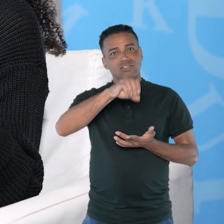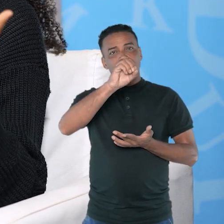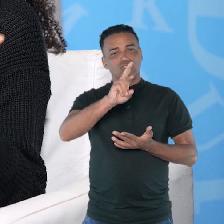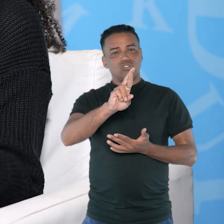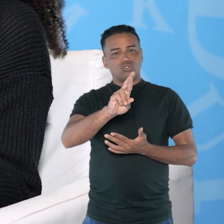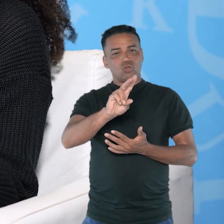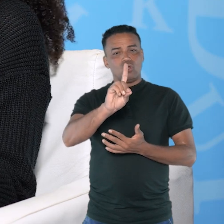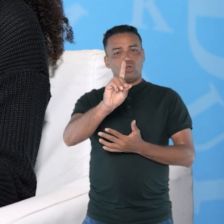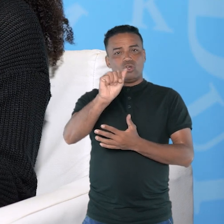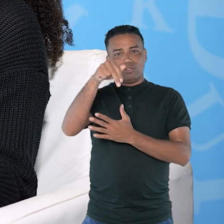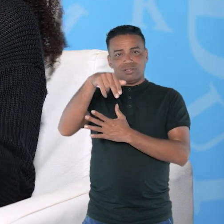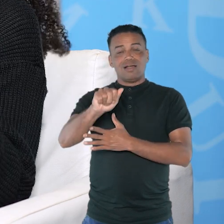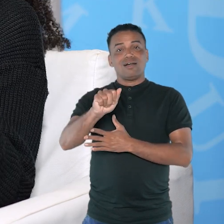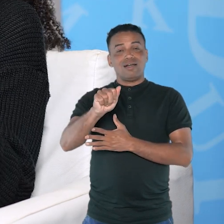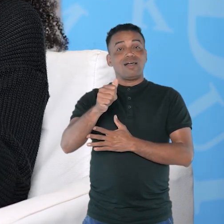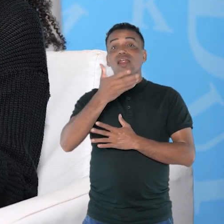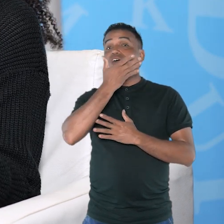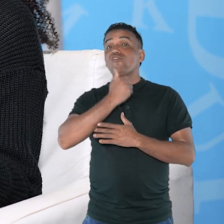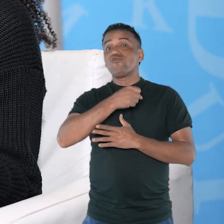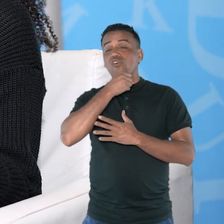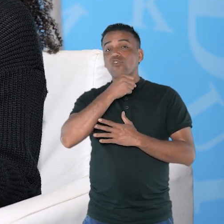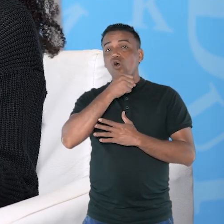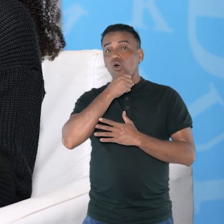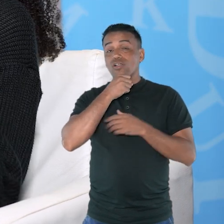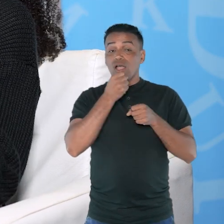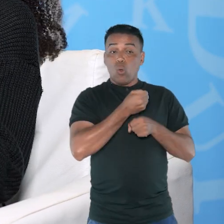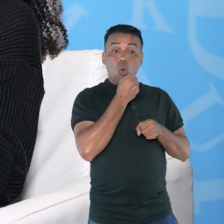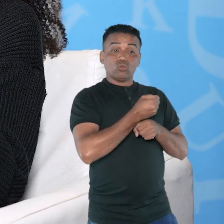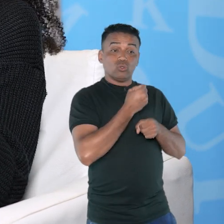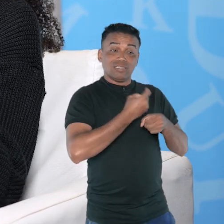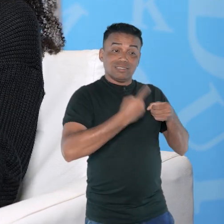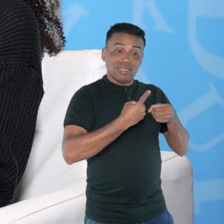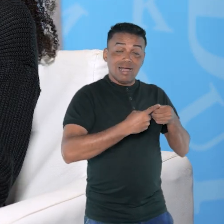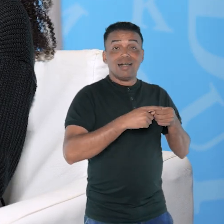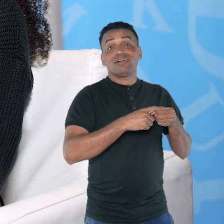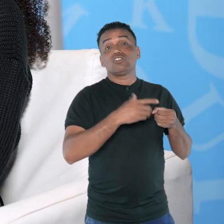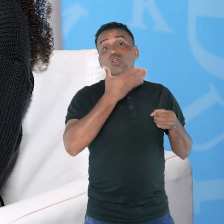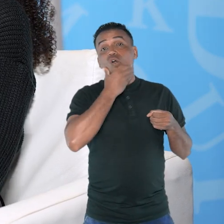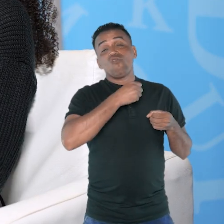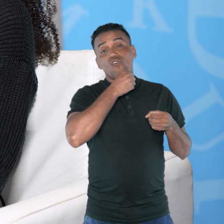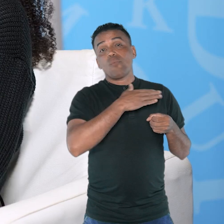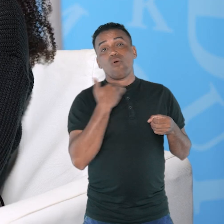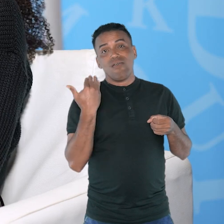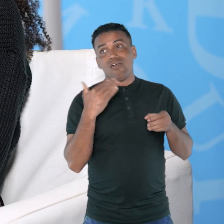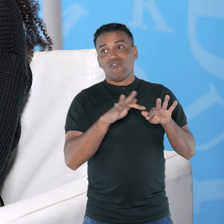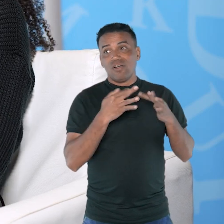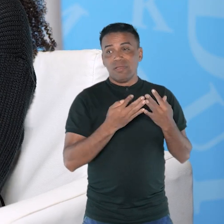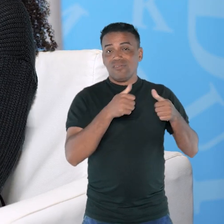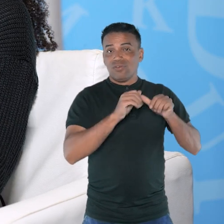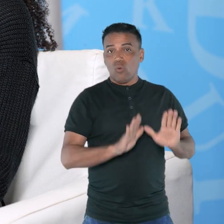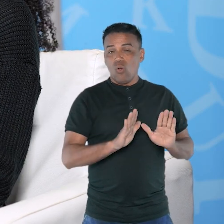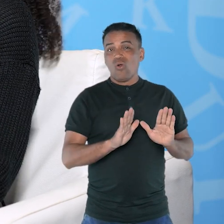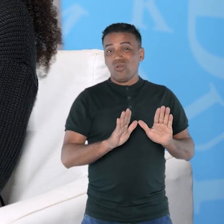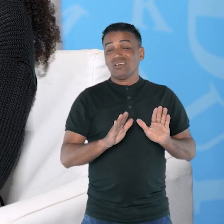desse avô que foi construir a cidade, desse avô que morreu na construção, e dessa família que ficou lá e que tem toda uma história grande por